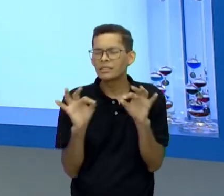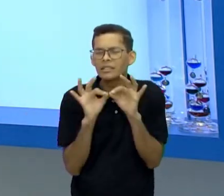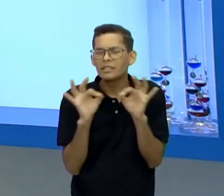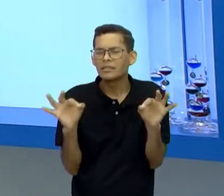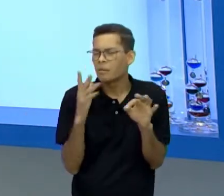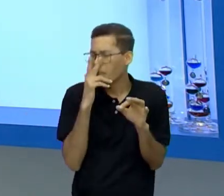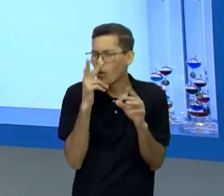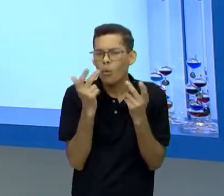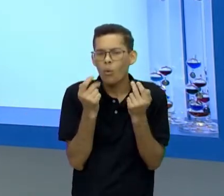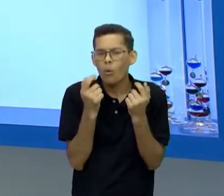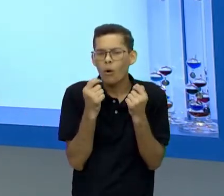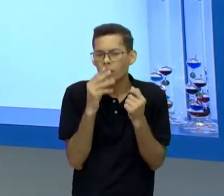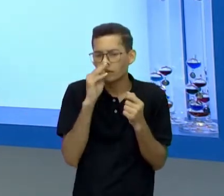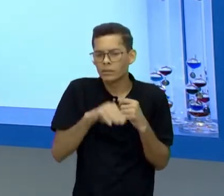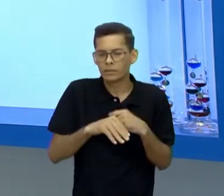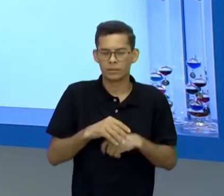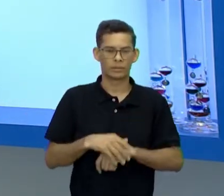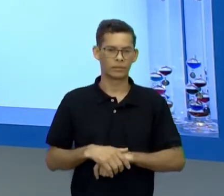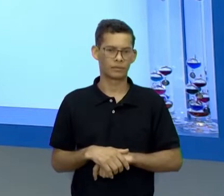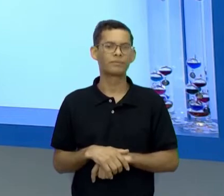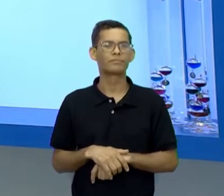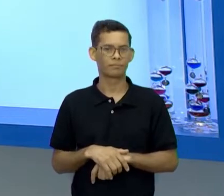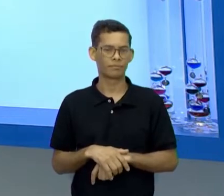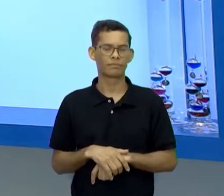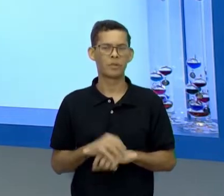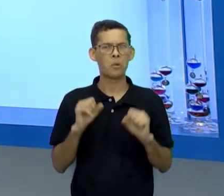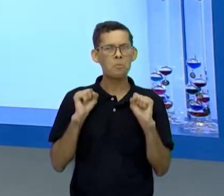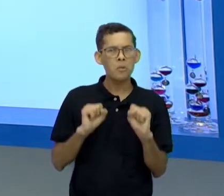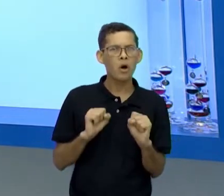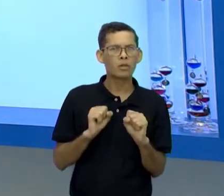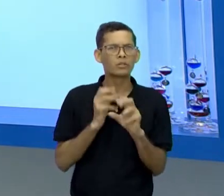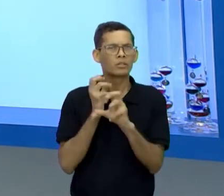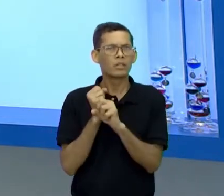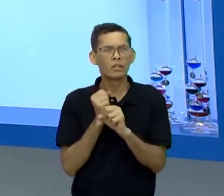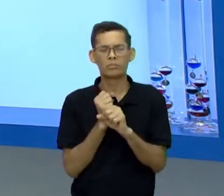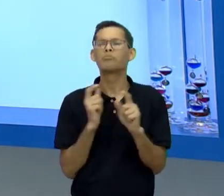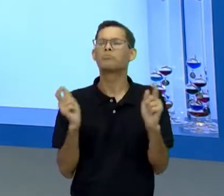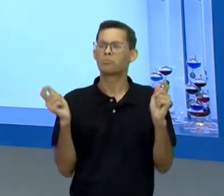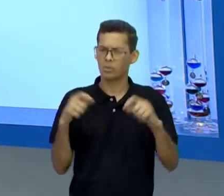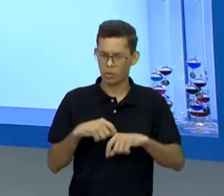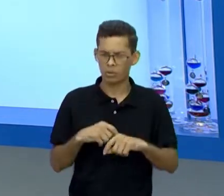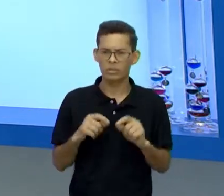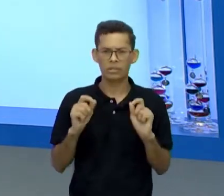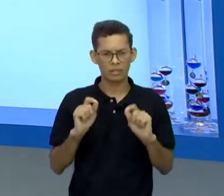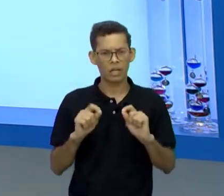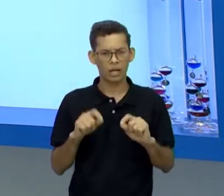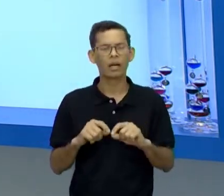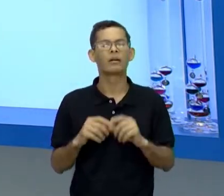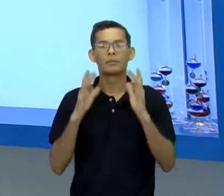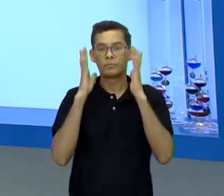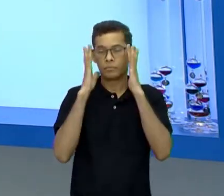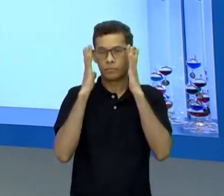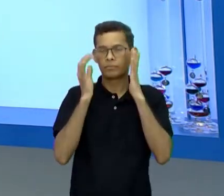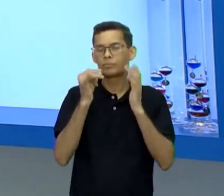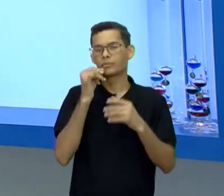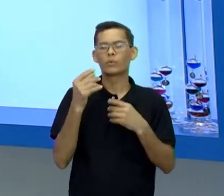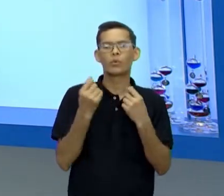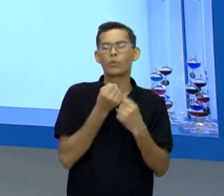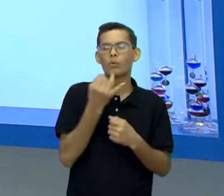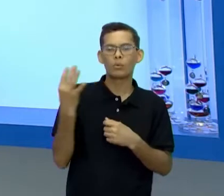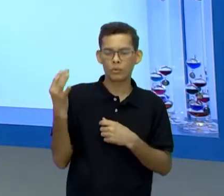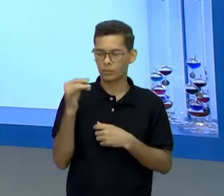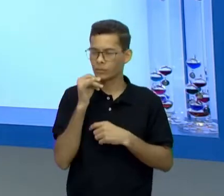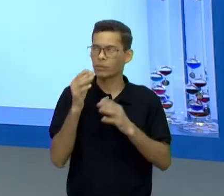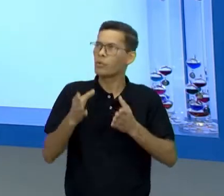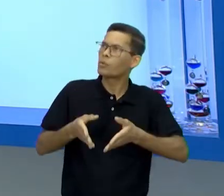desprezível. Pode calcular? Pode. Ah, mas se eu pegar aqui a massa da Gibalina com a massa de um prédio, nossa, mesmo assim você